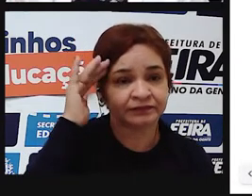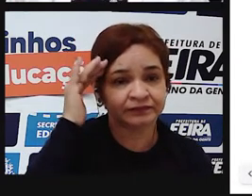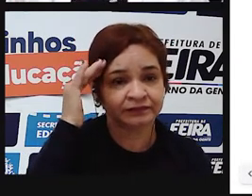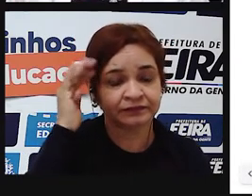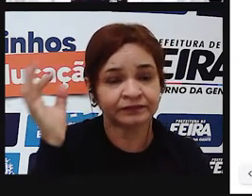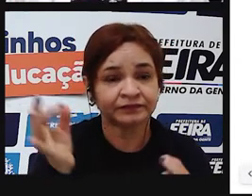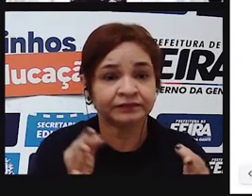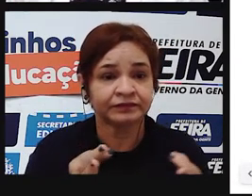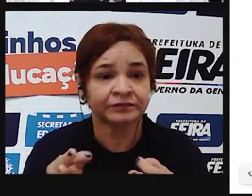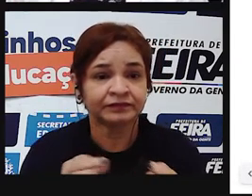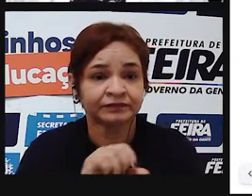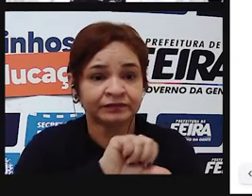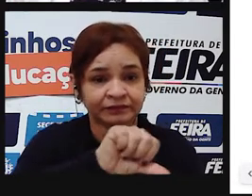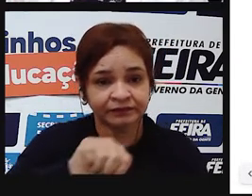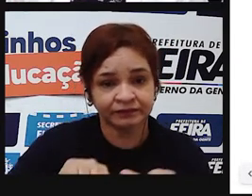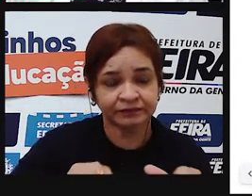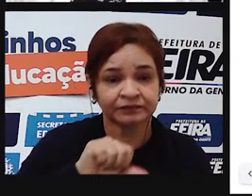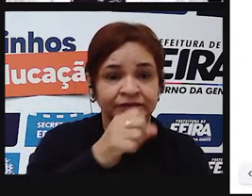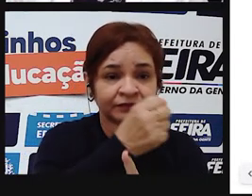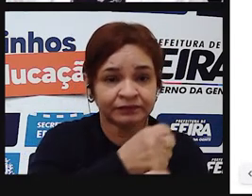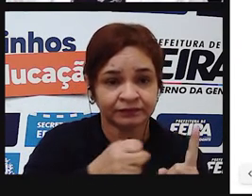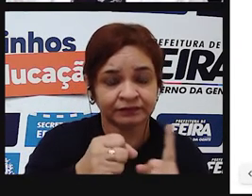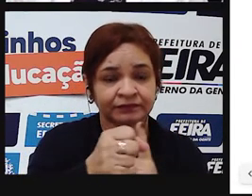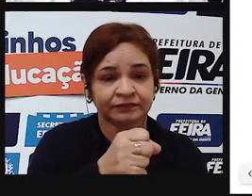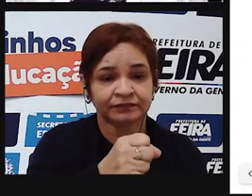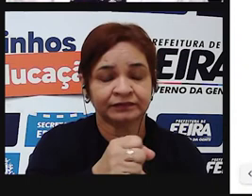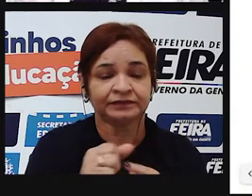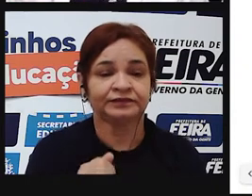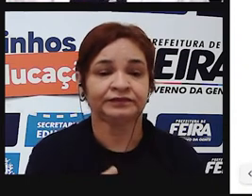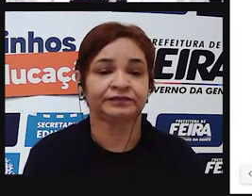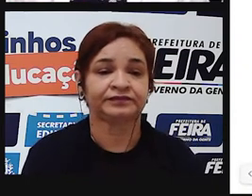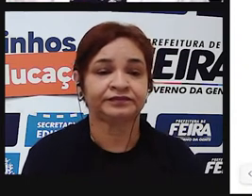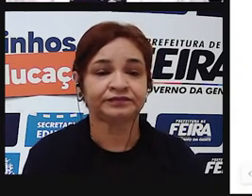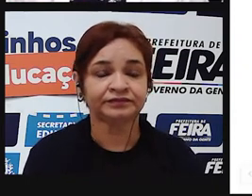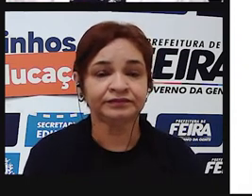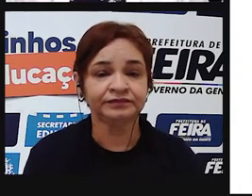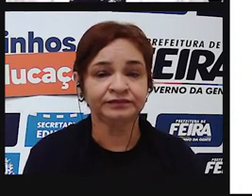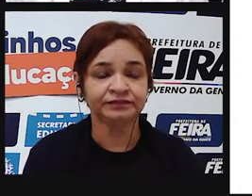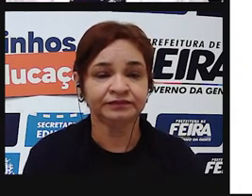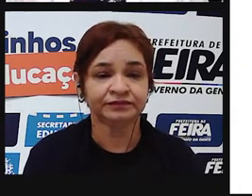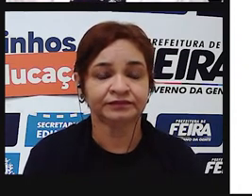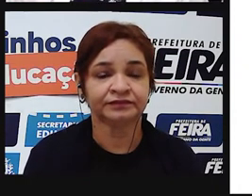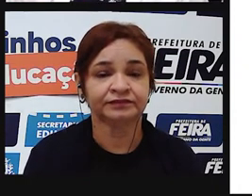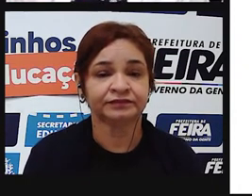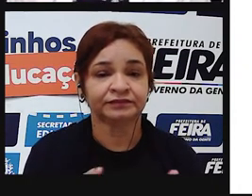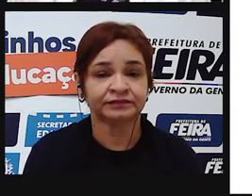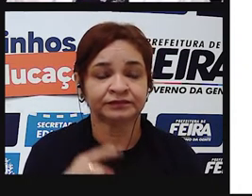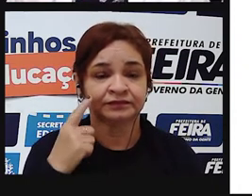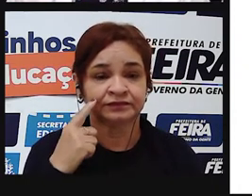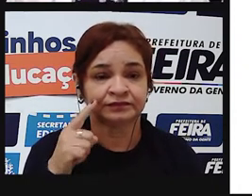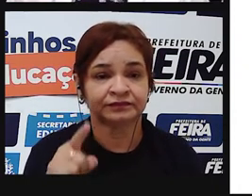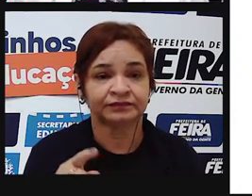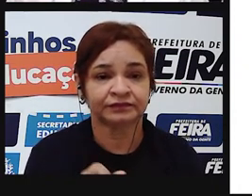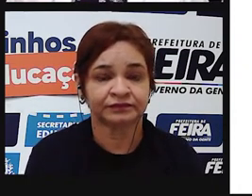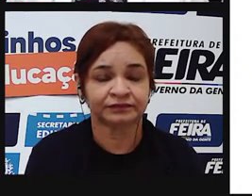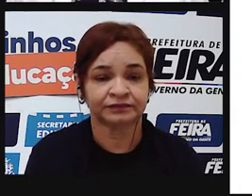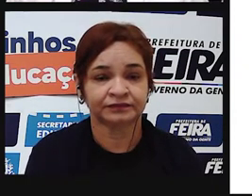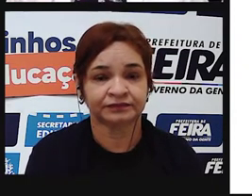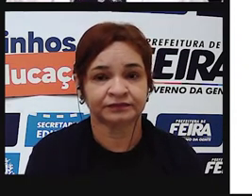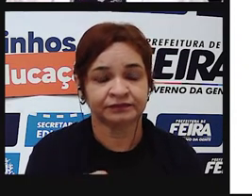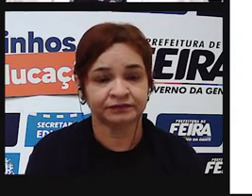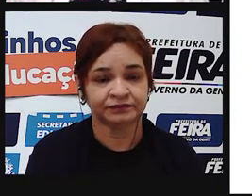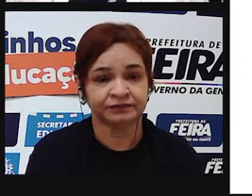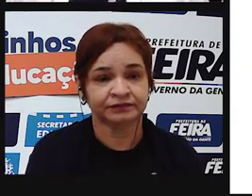essas transformações sociais? Eu trouxe aqui também para vocês dois documentos